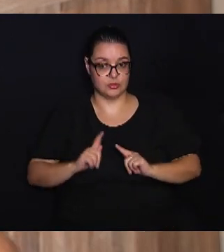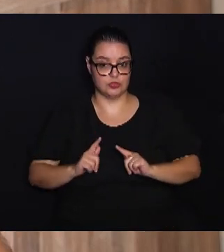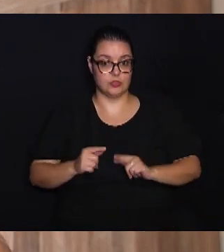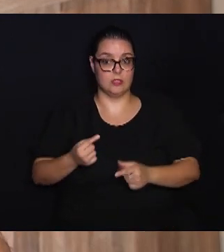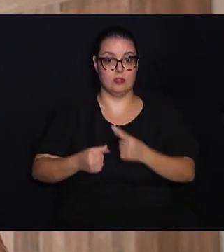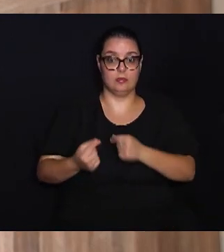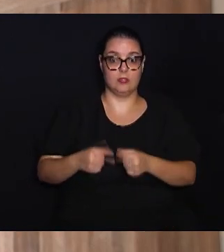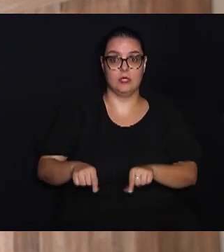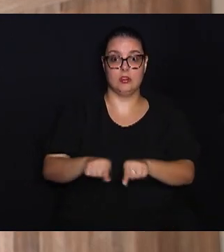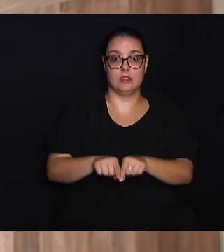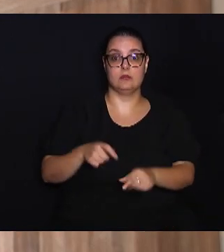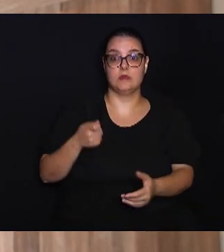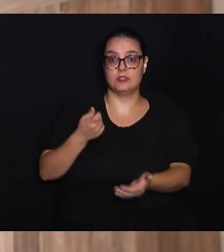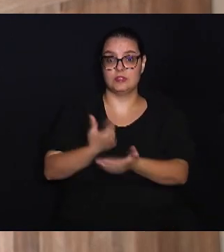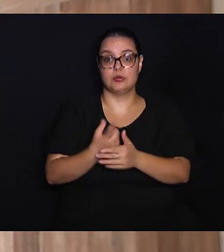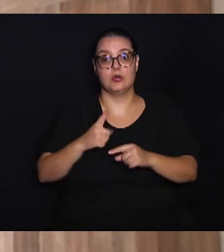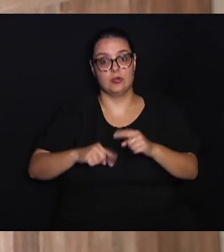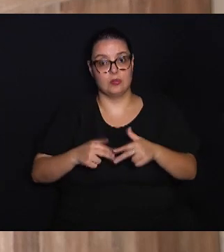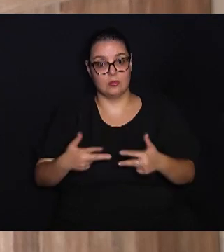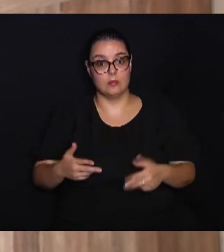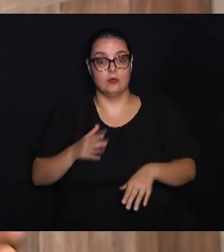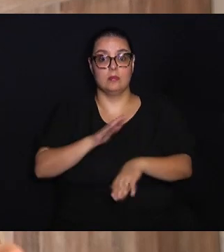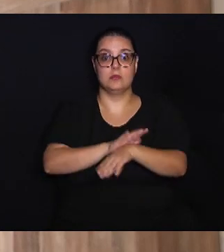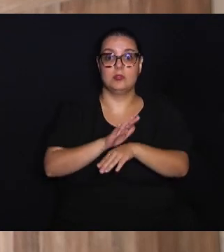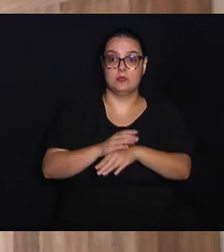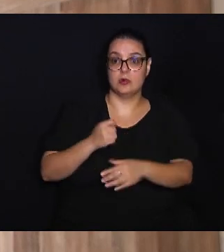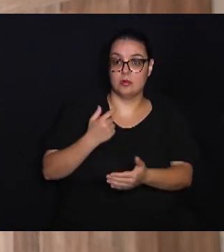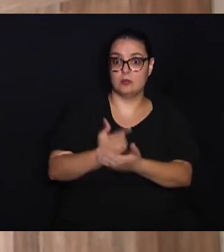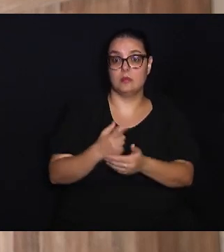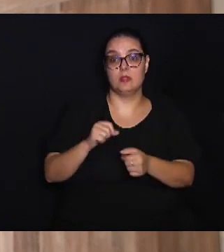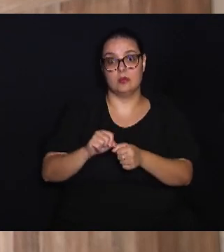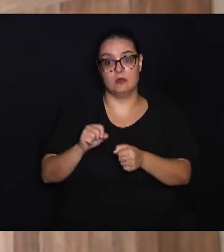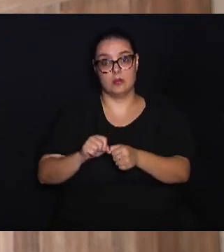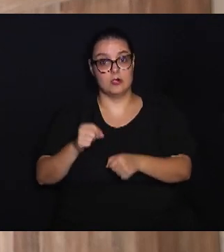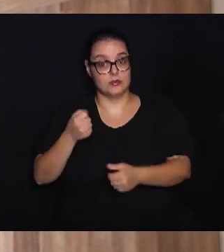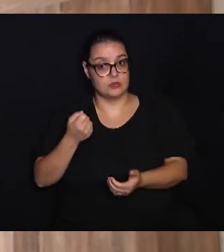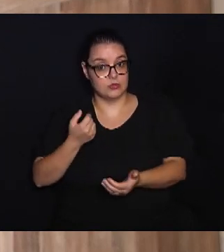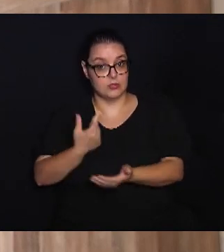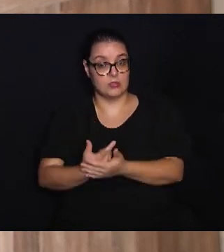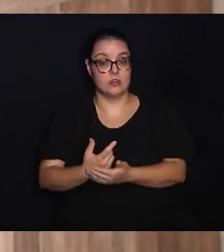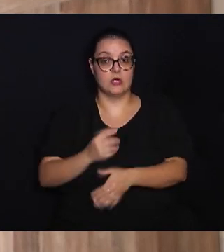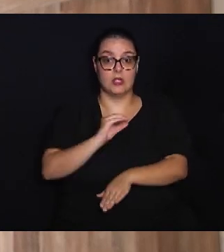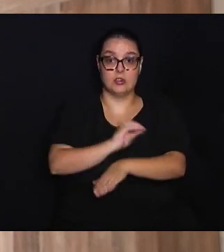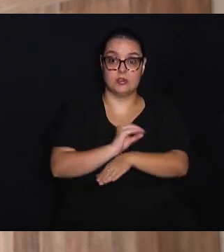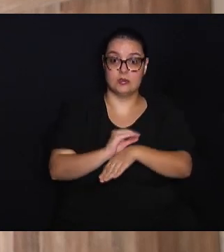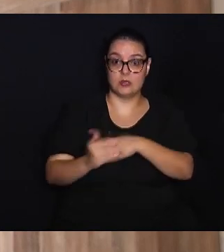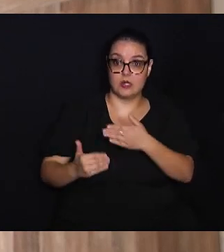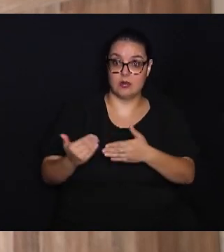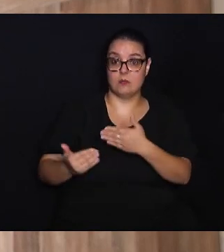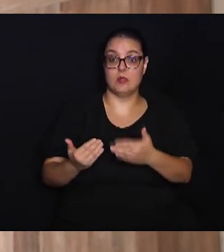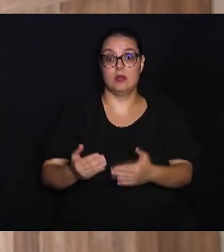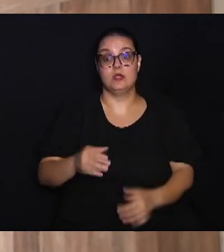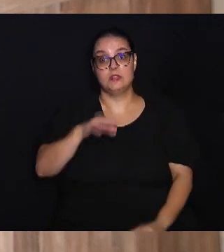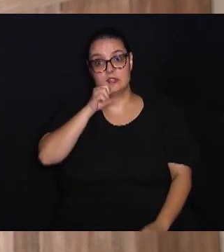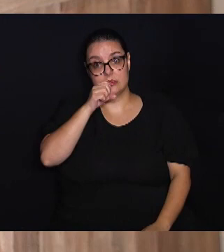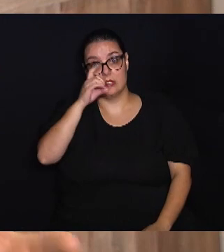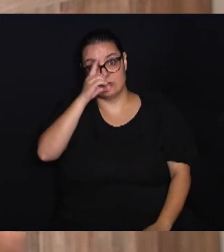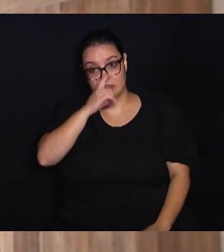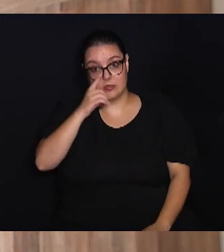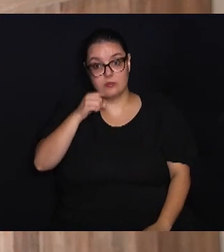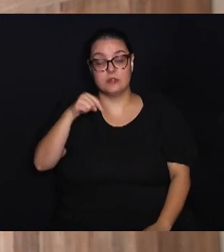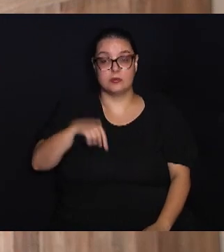e também da parte de compras ele me ajuda com compras Faz compras então ele cuida desse processo final de semana